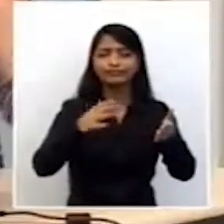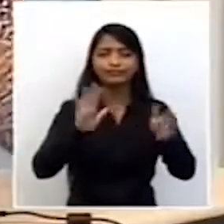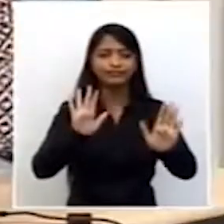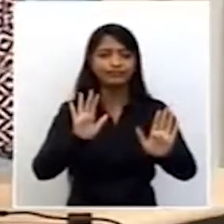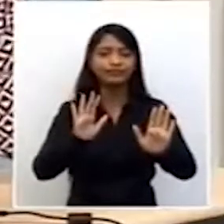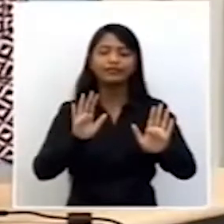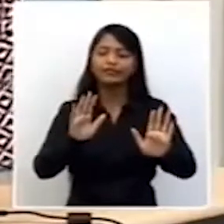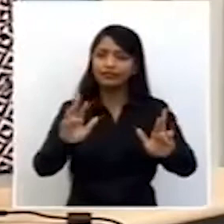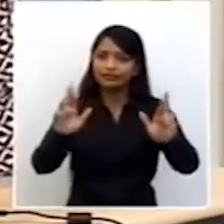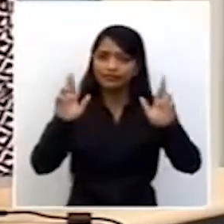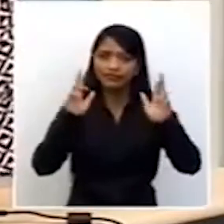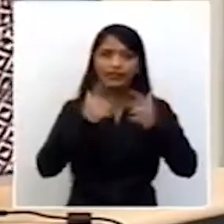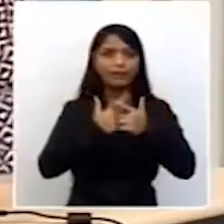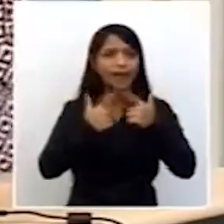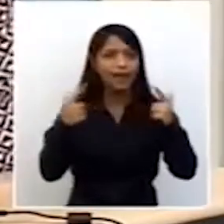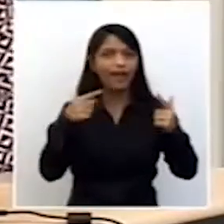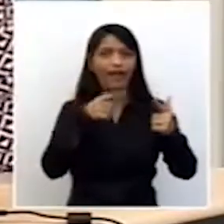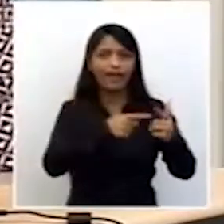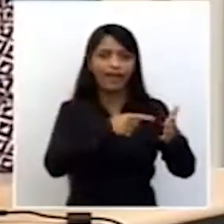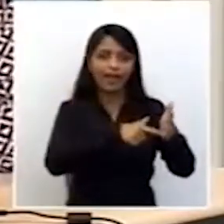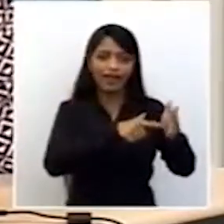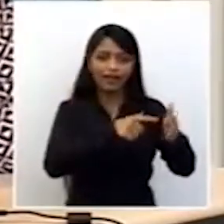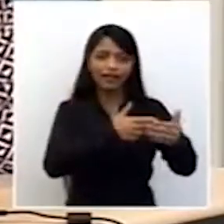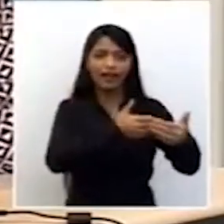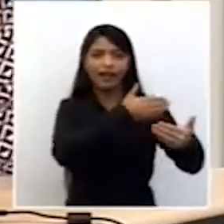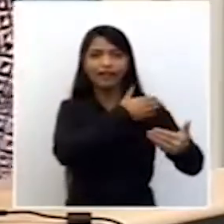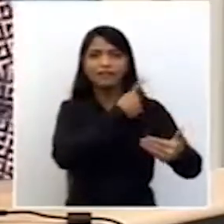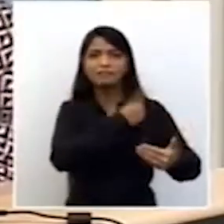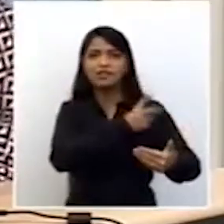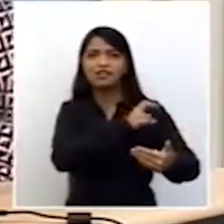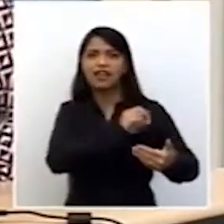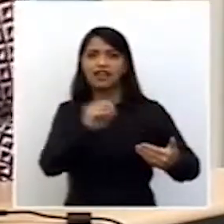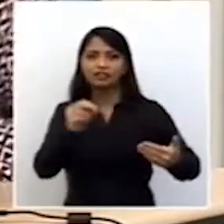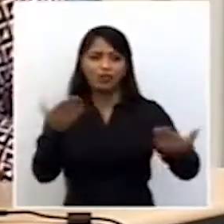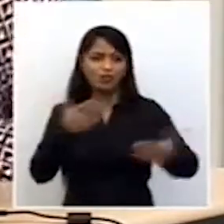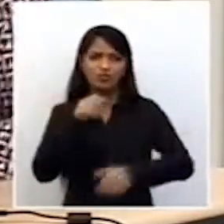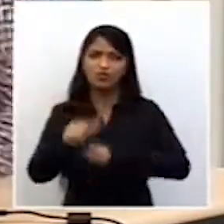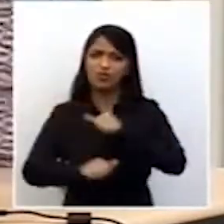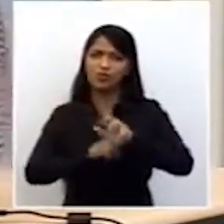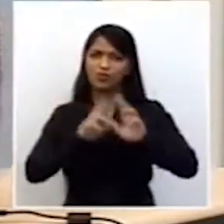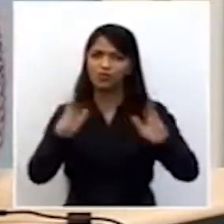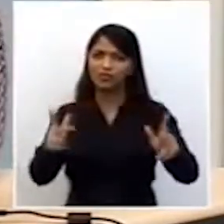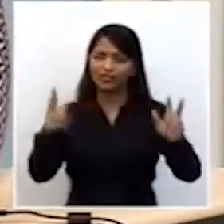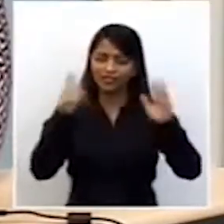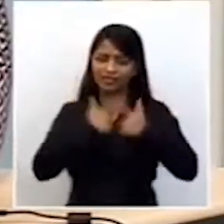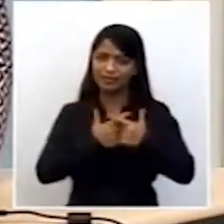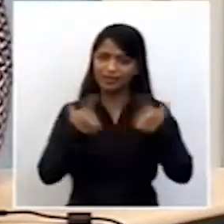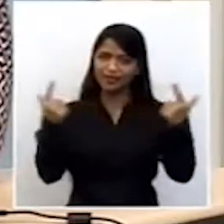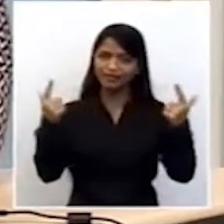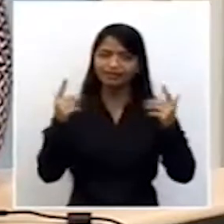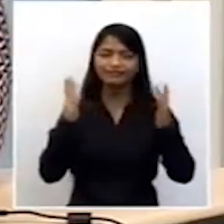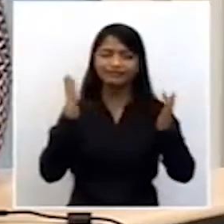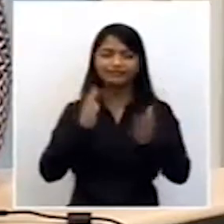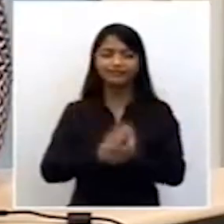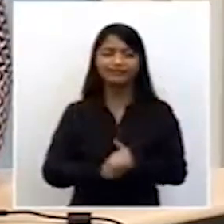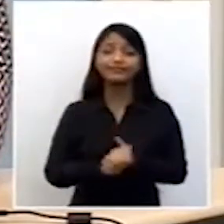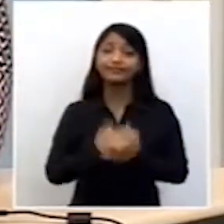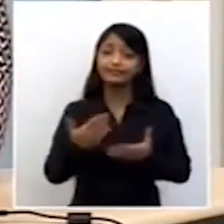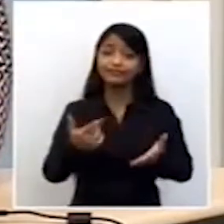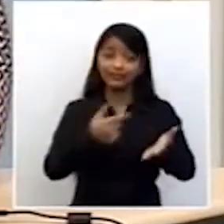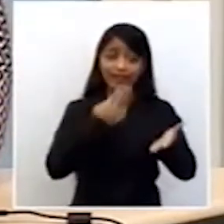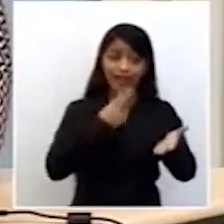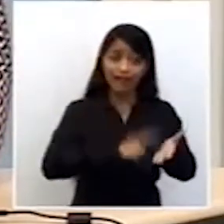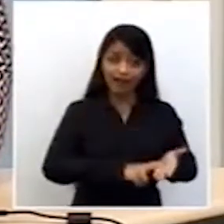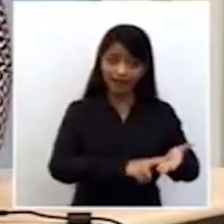bem, 1500, graças a Deus que está longe, né, gente, de nós. Nós temos a carta de Pero Vaz de Caminha,